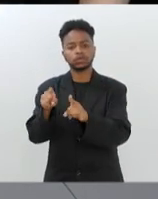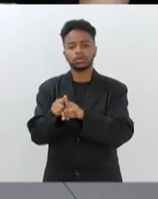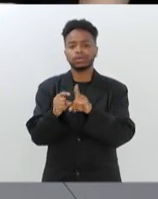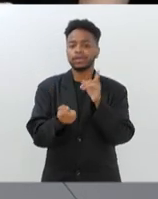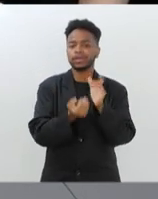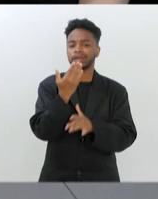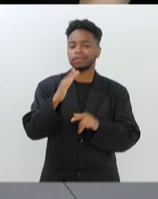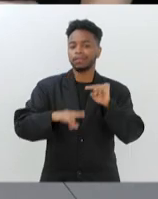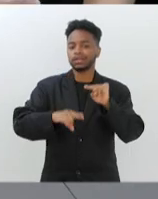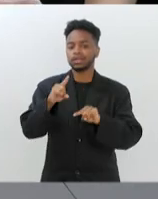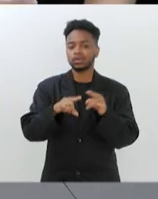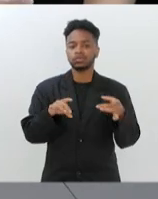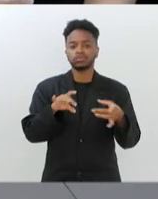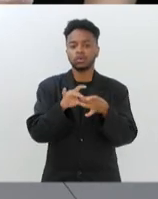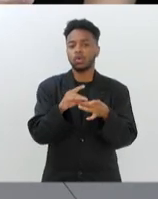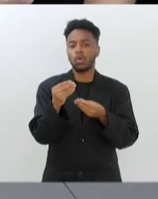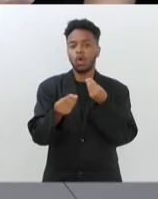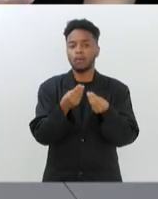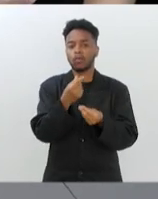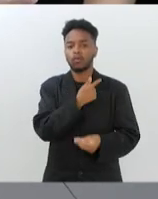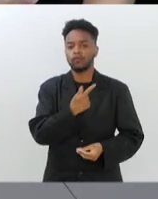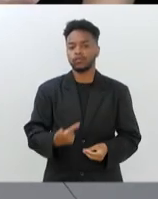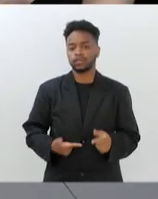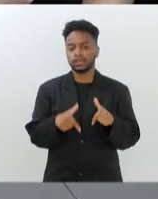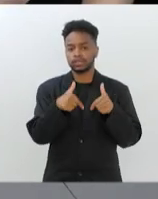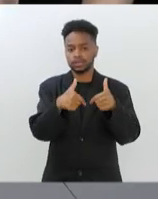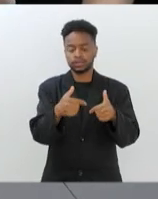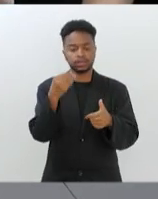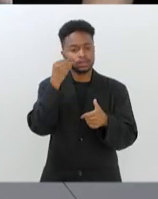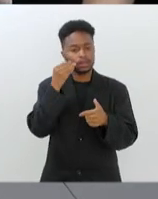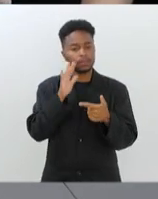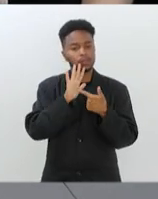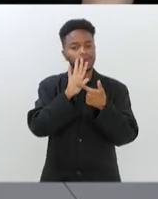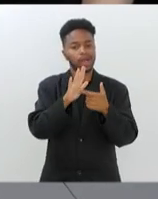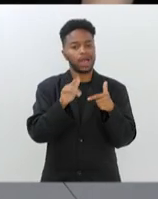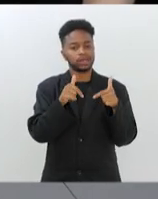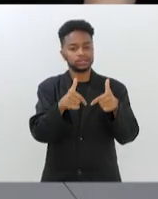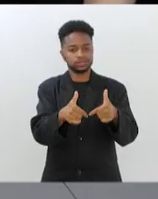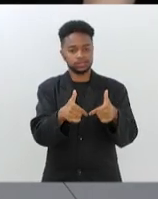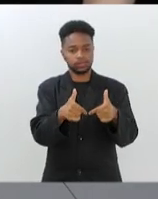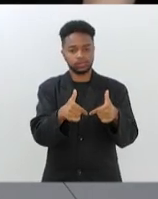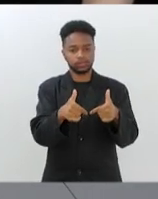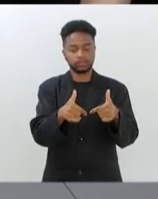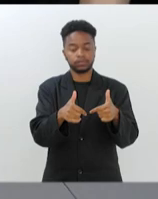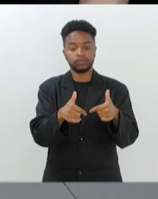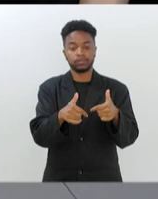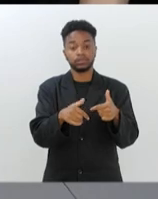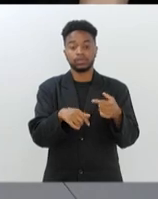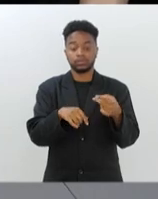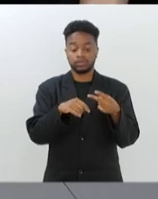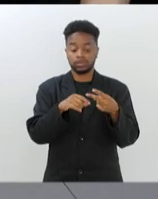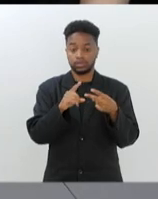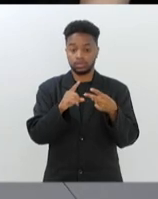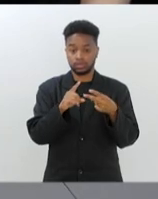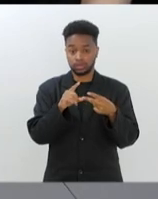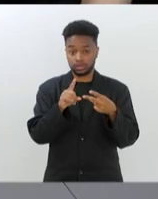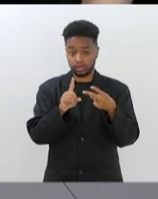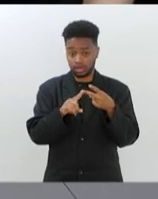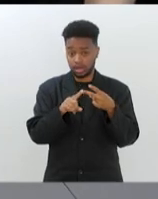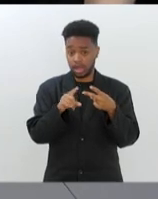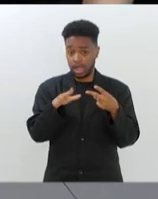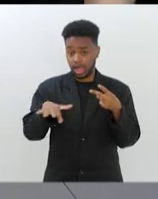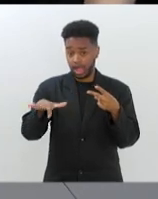do que o governo tá fazendo a título de dar transparência e divulgação a essas ações na área publicitária a qual vossa excelência se